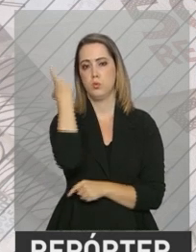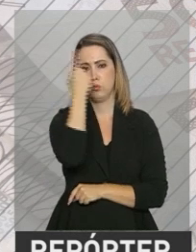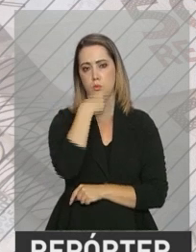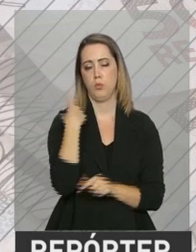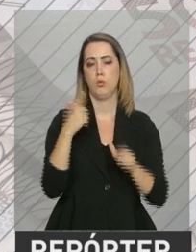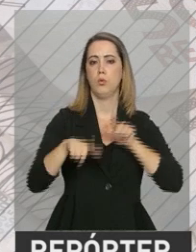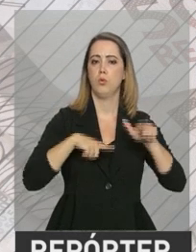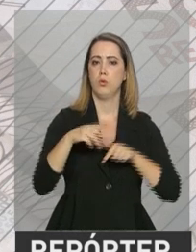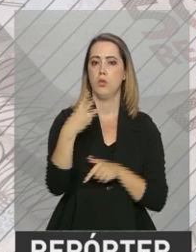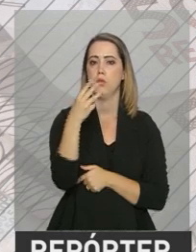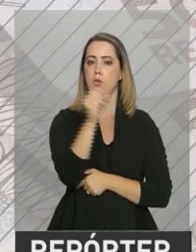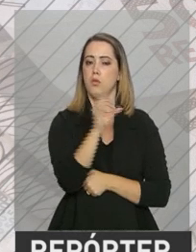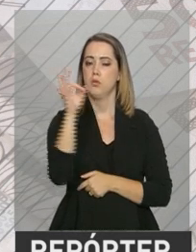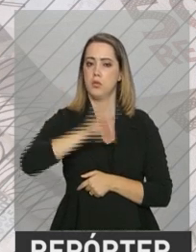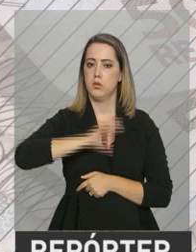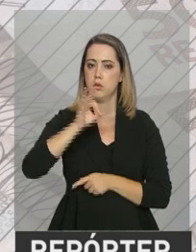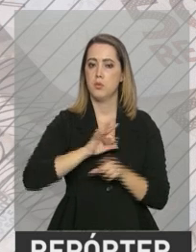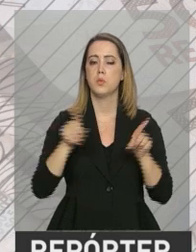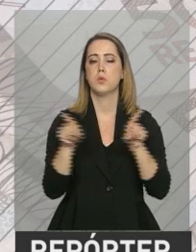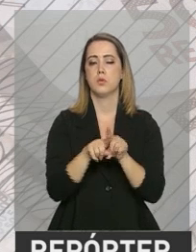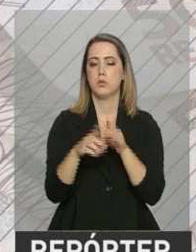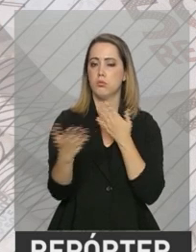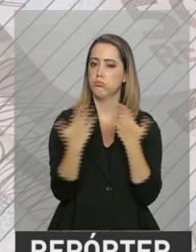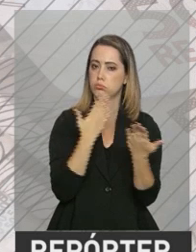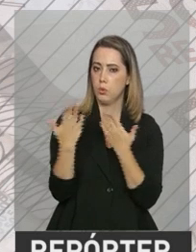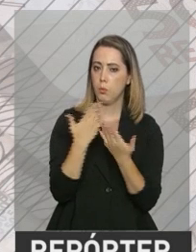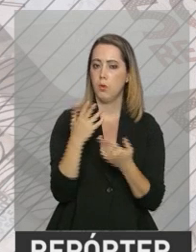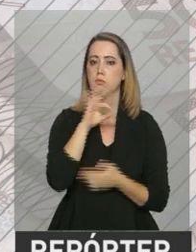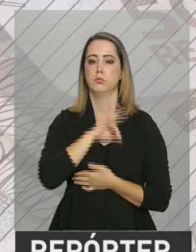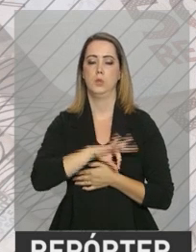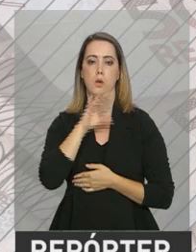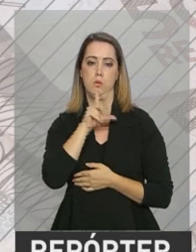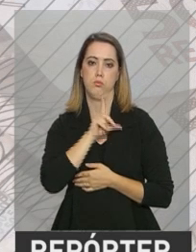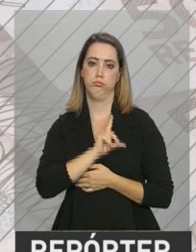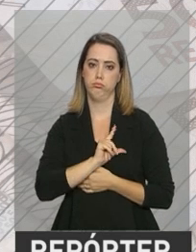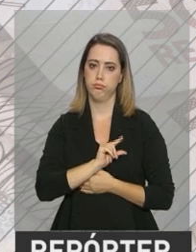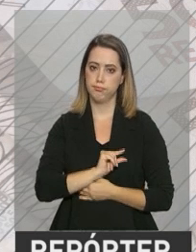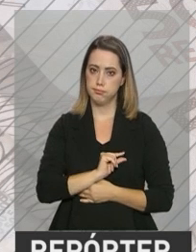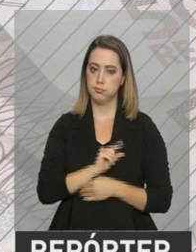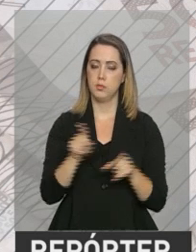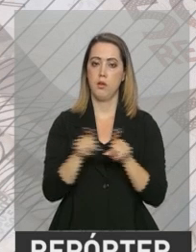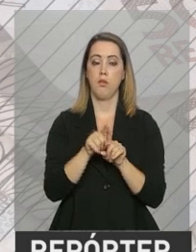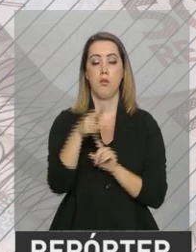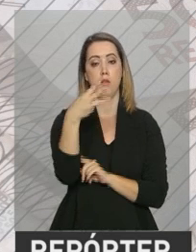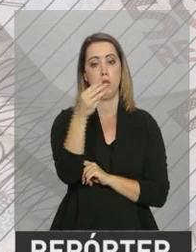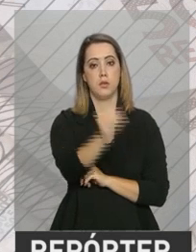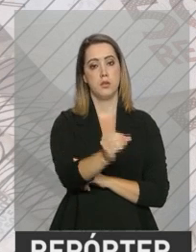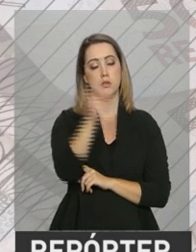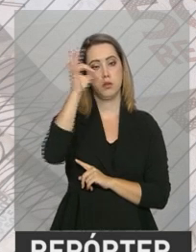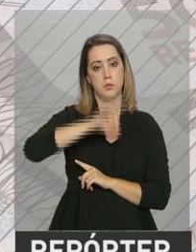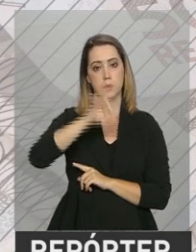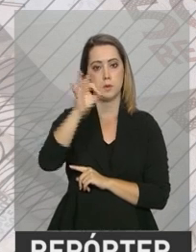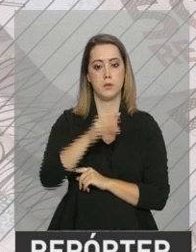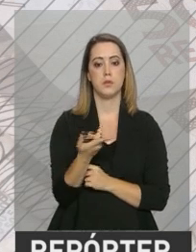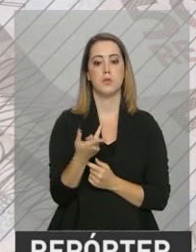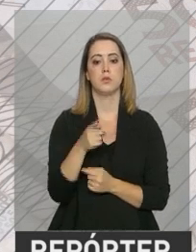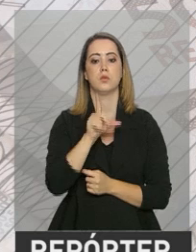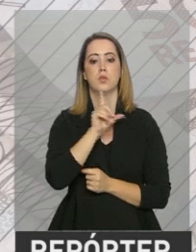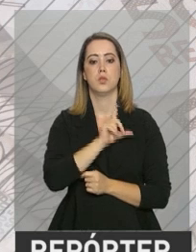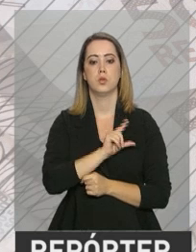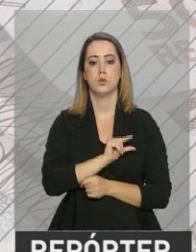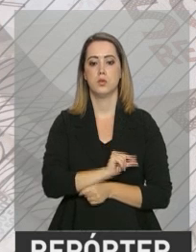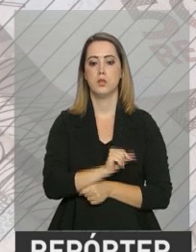até 30%, com redução proporcional do salário. Com redução de 30% na jornada, o salário